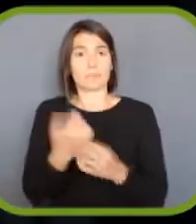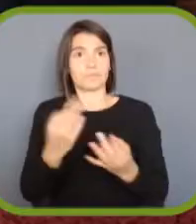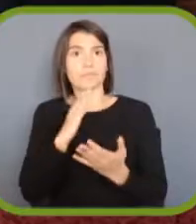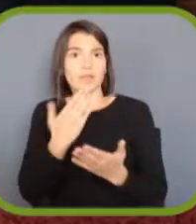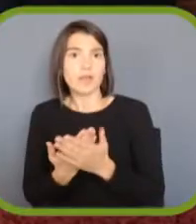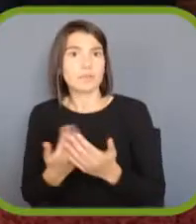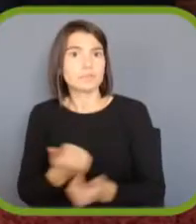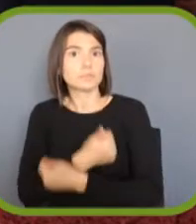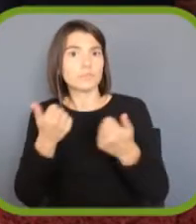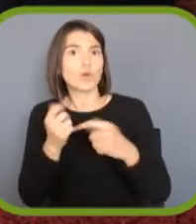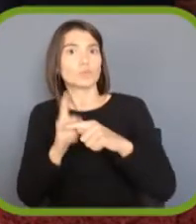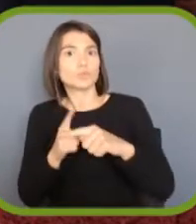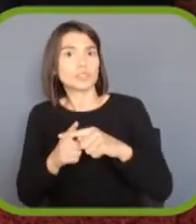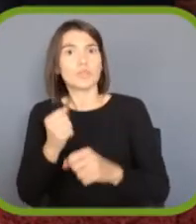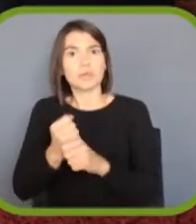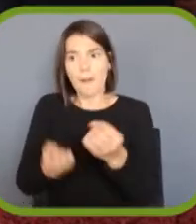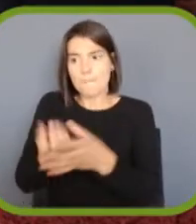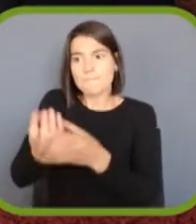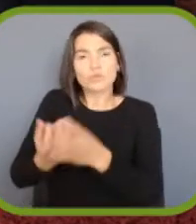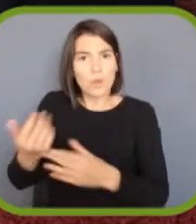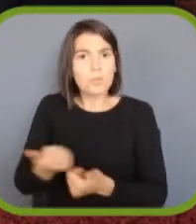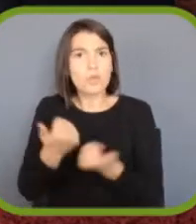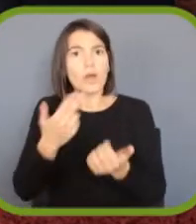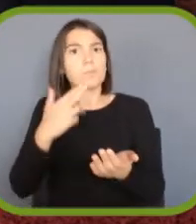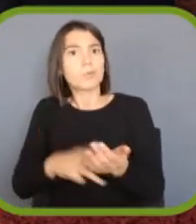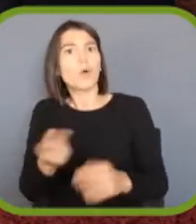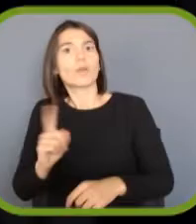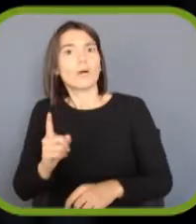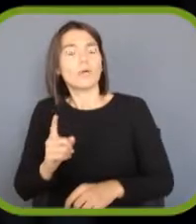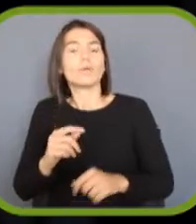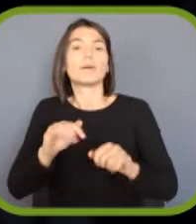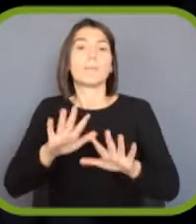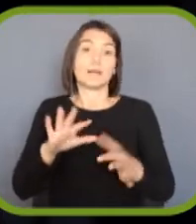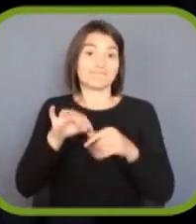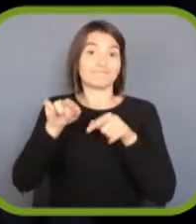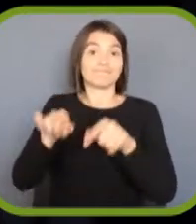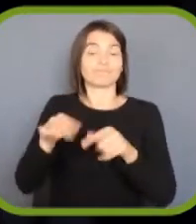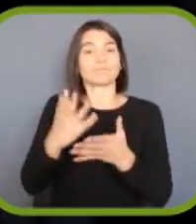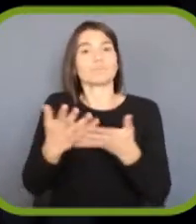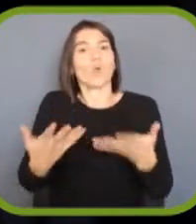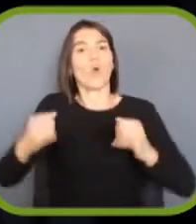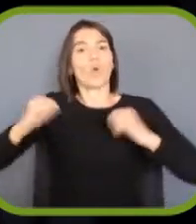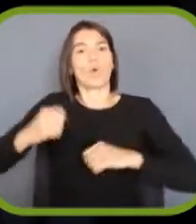trabalho, efetivamente isso tem uma repercussão positiva na produtividade. E relativamente a isso, nós não temos ainda